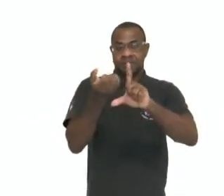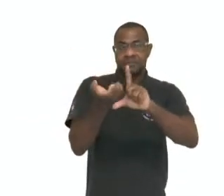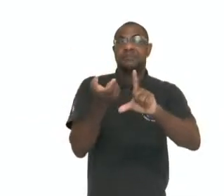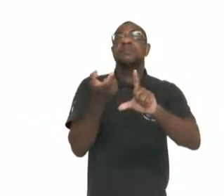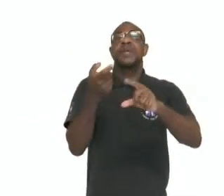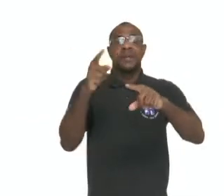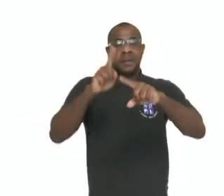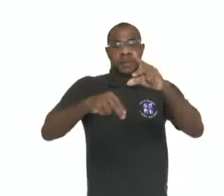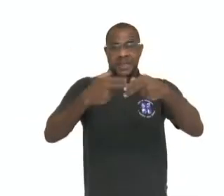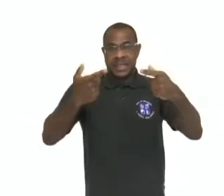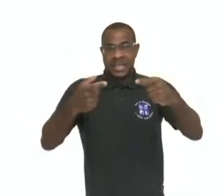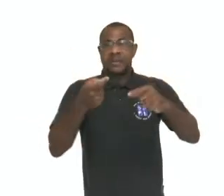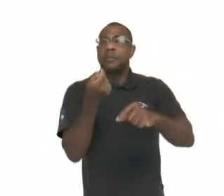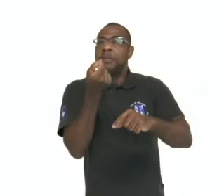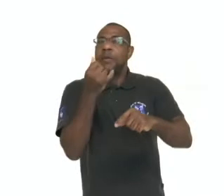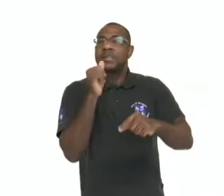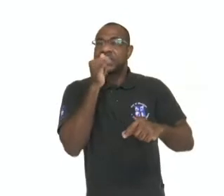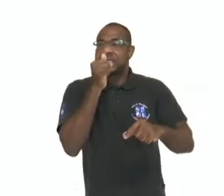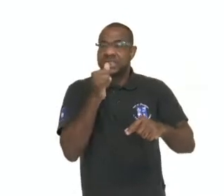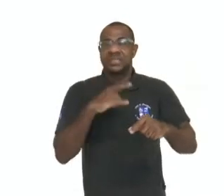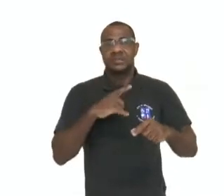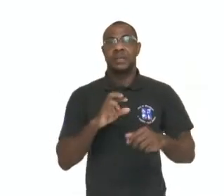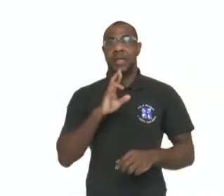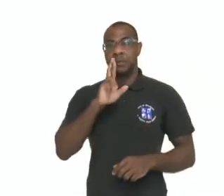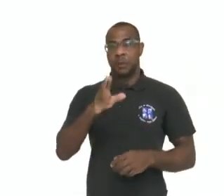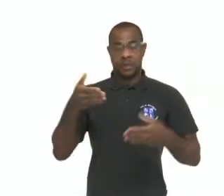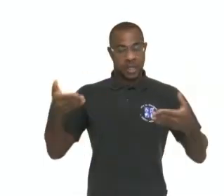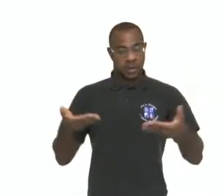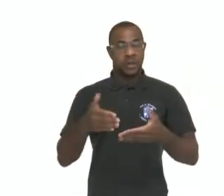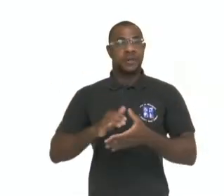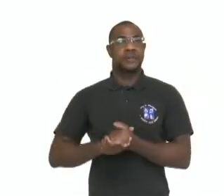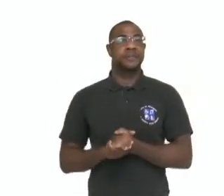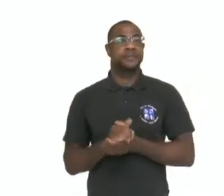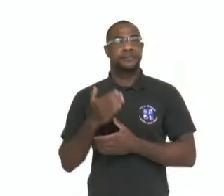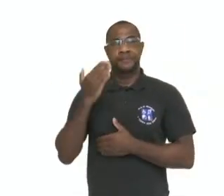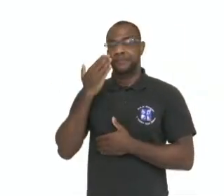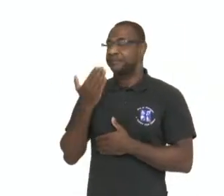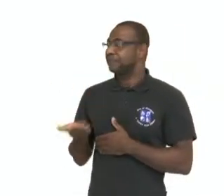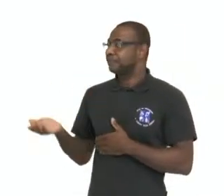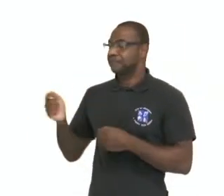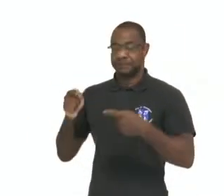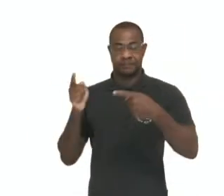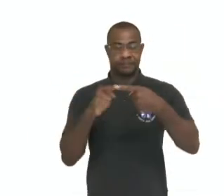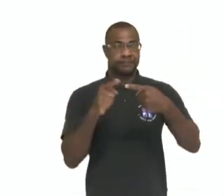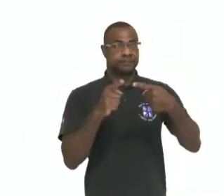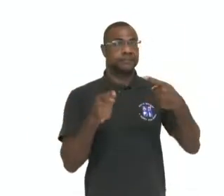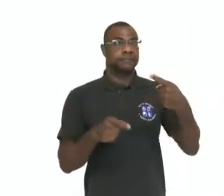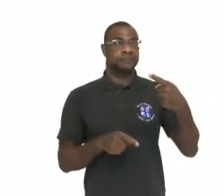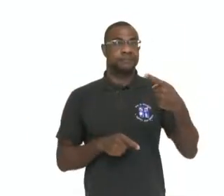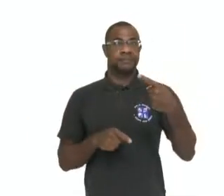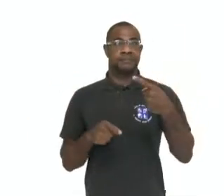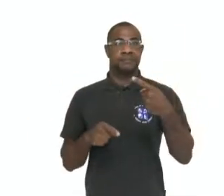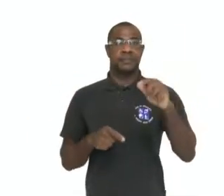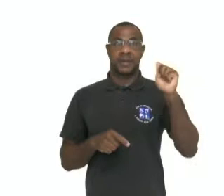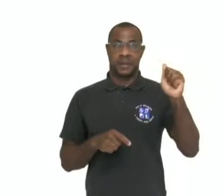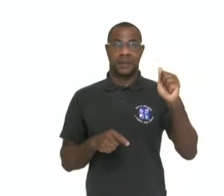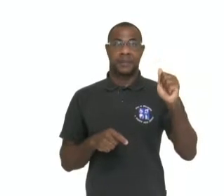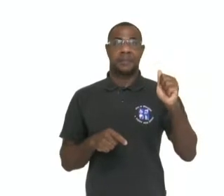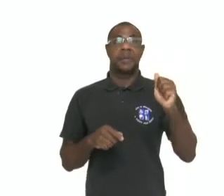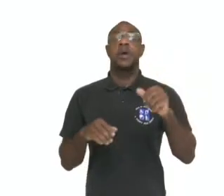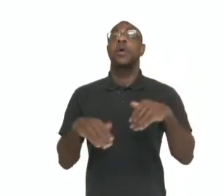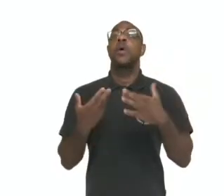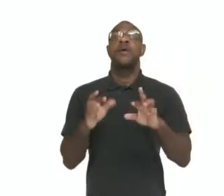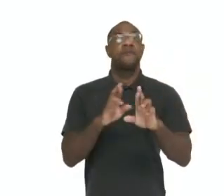elétricos, responda o que se pede. Então, aqui nós temos duas questões. A primeira, uma pergunta: qual